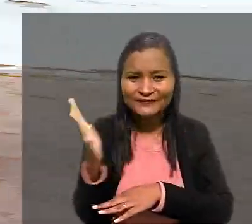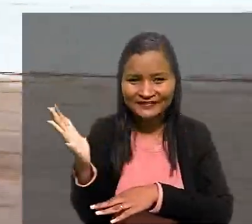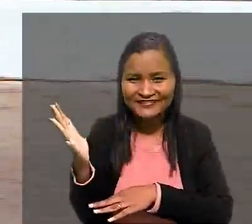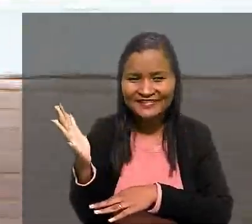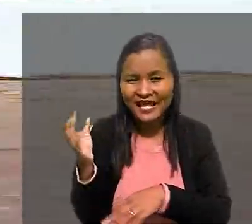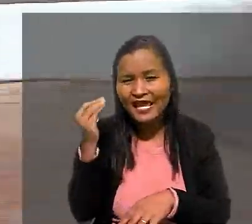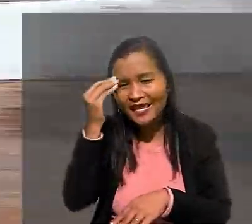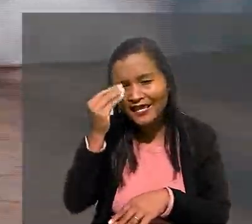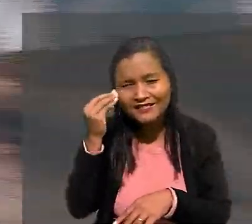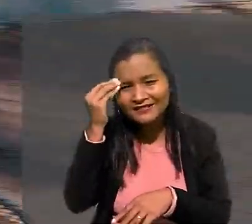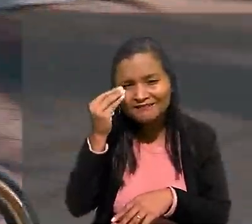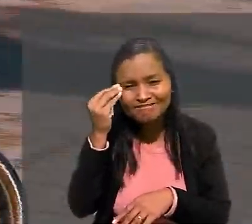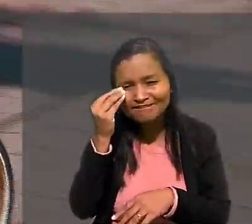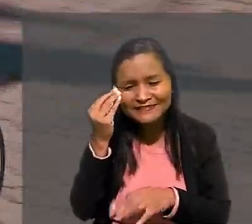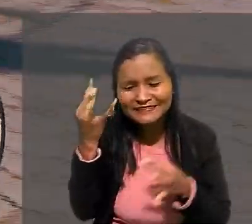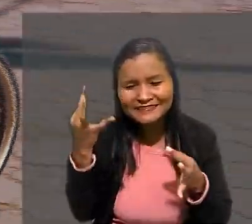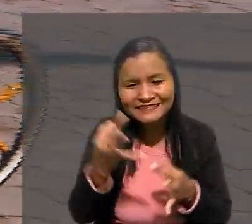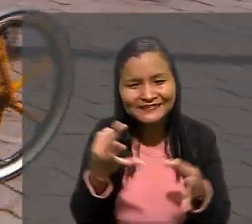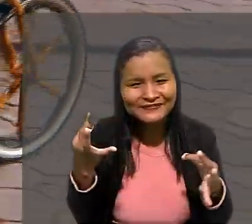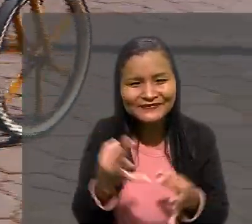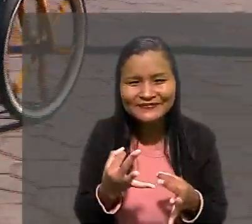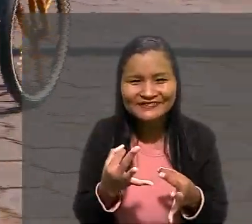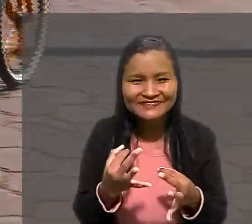Essa experiência aqui é incrível.